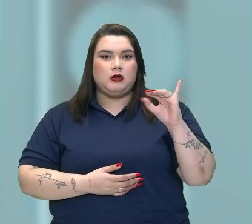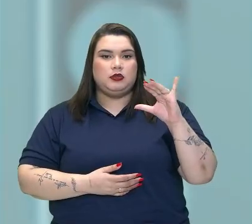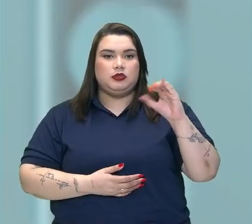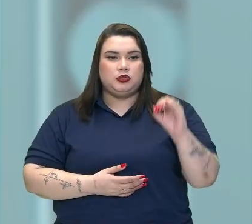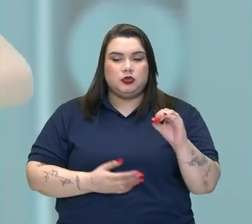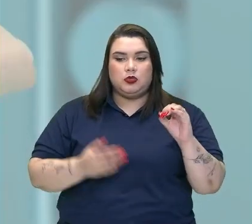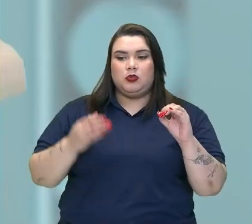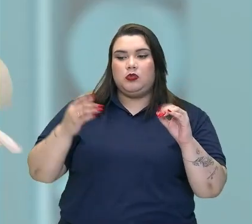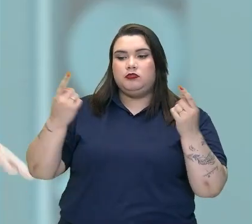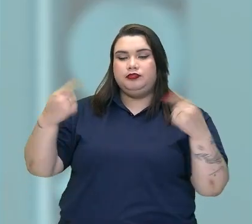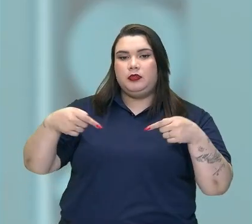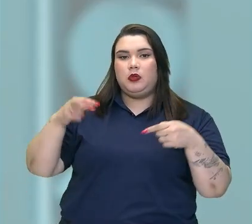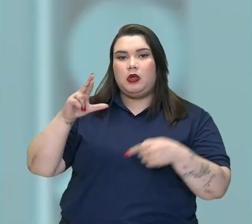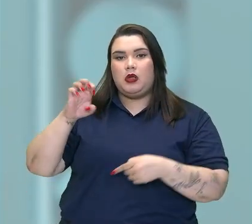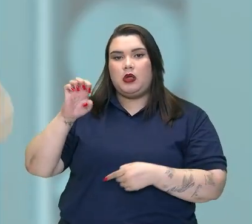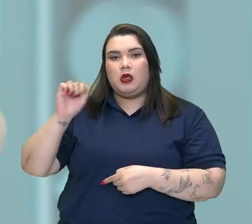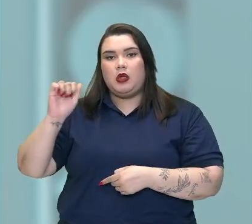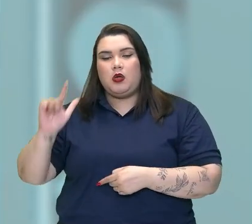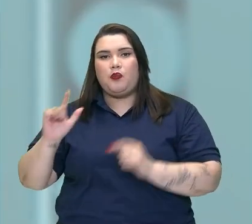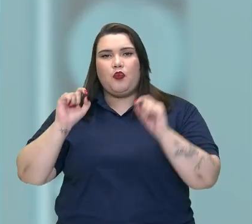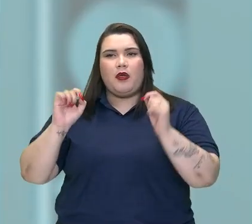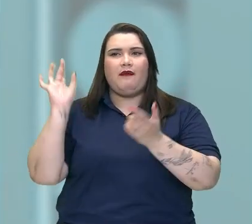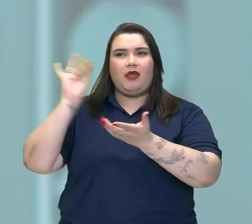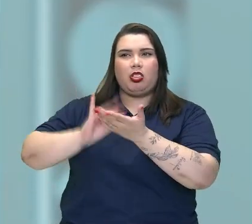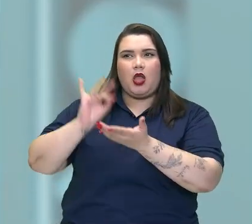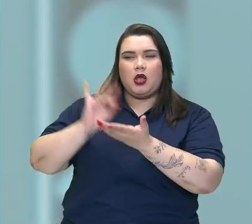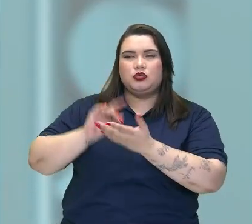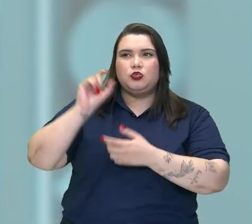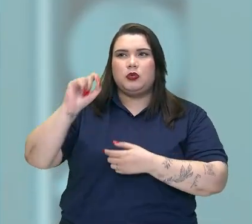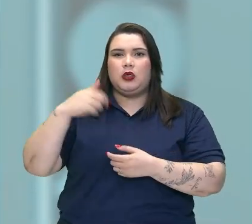coisa da minha cabeça e o que é realidade?